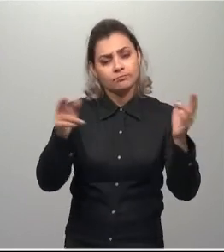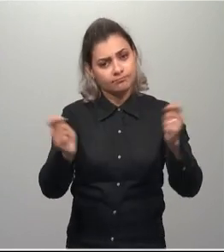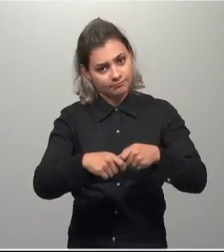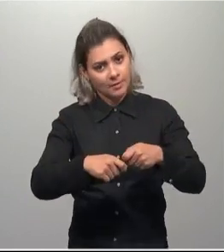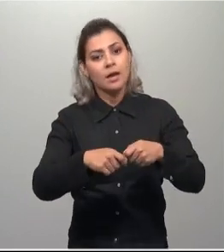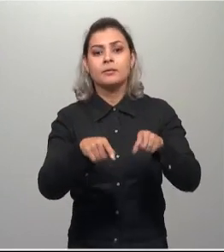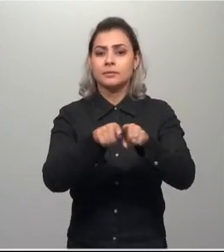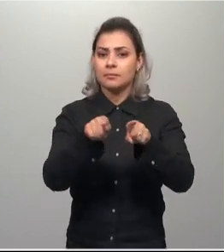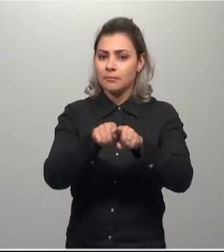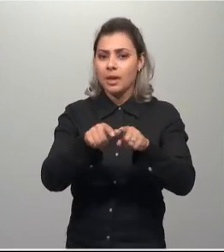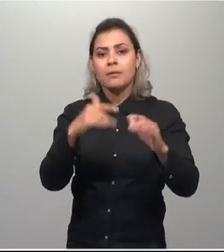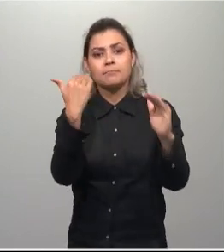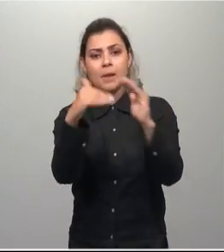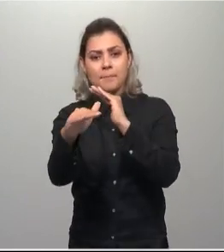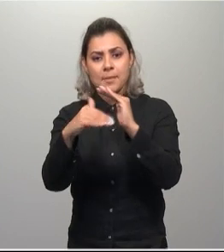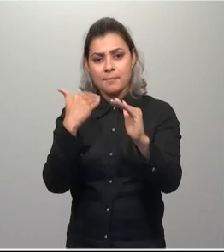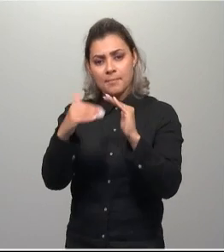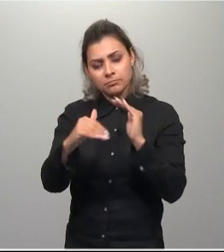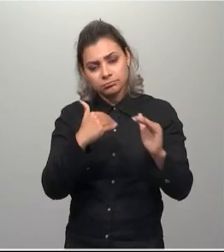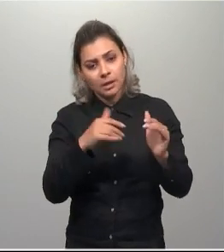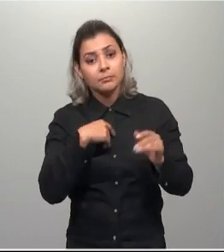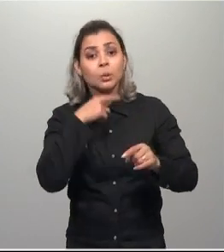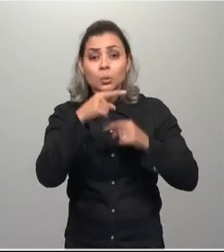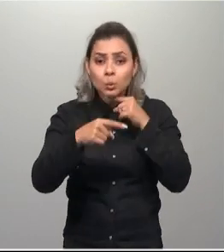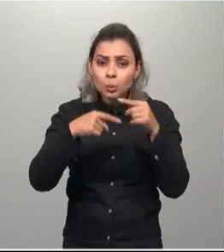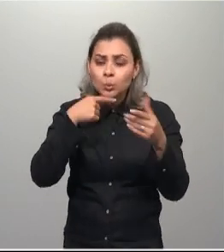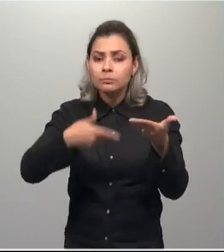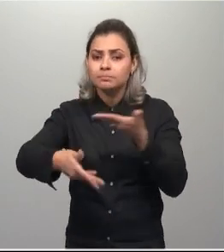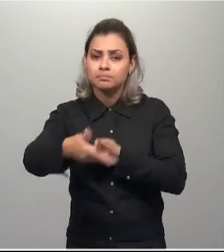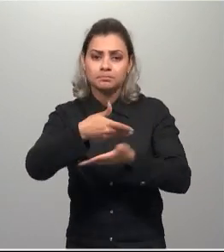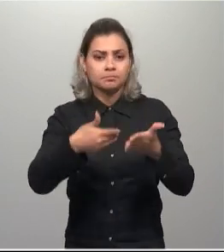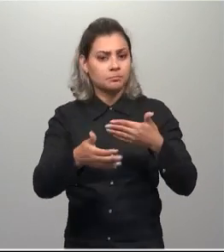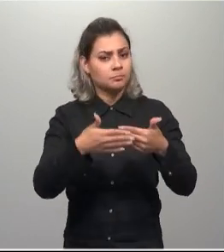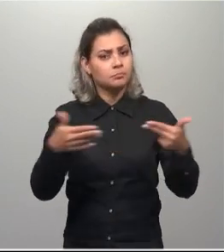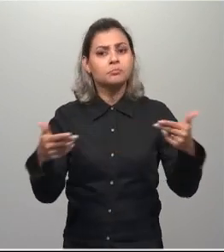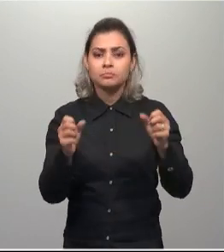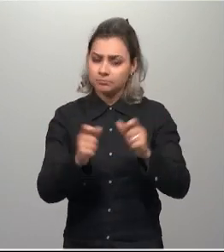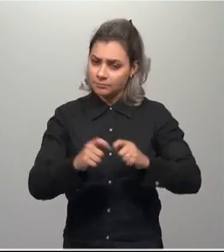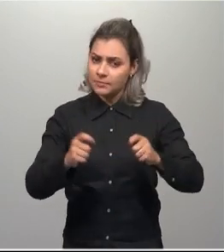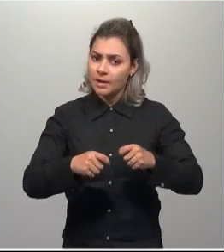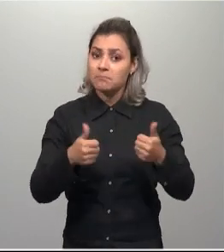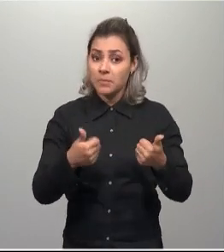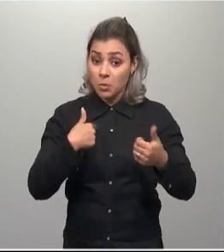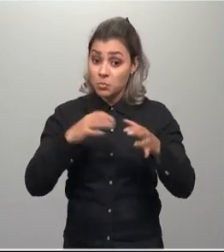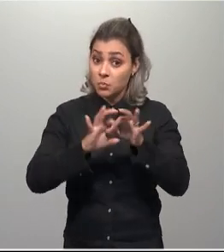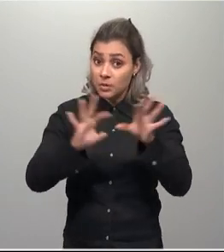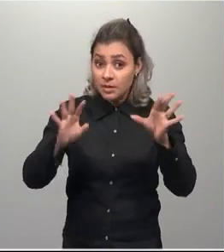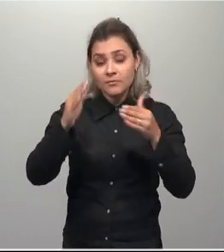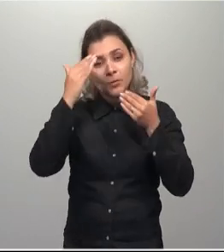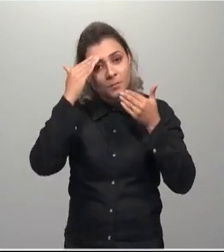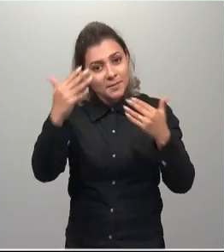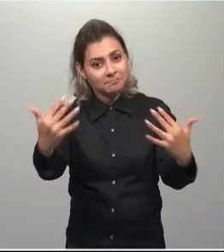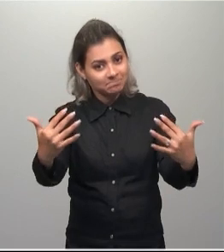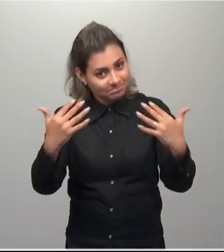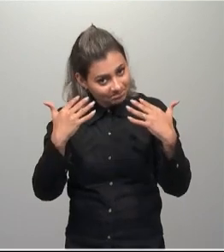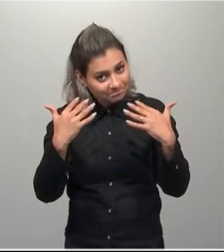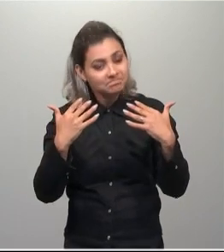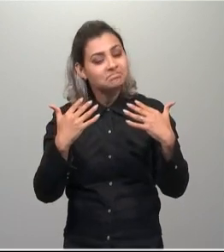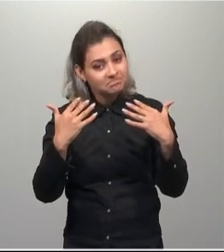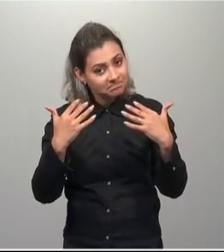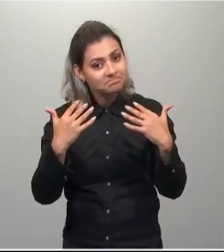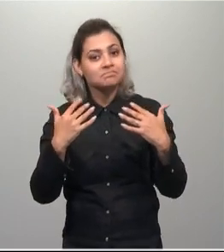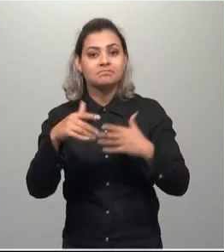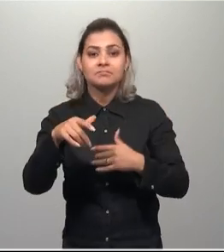disponíveis pra que possam tirar dúvidas ou qualquer coisa que o valha estou à disposição obrigado pela atenção